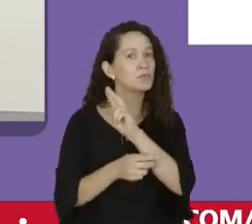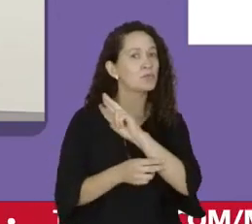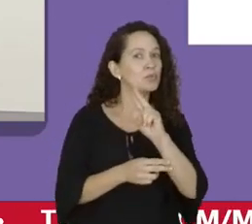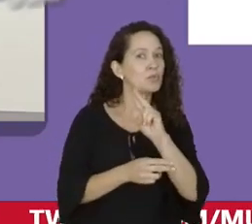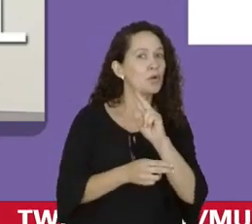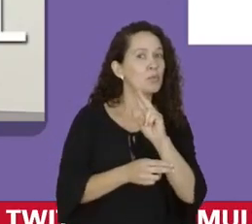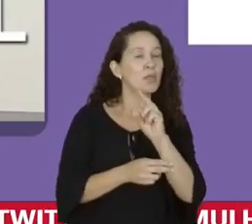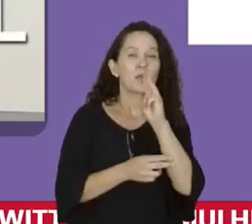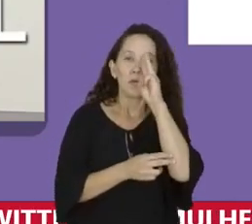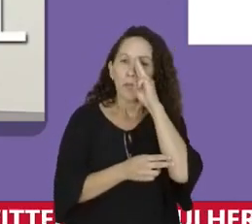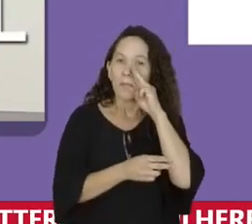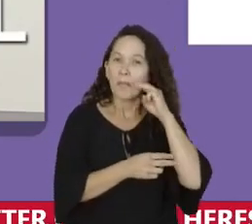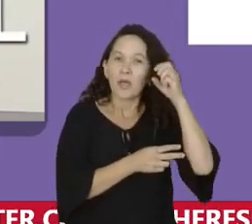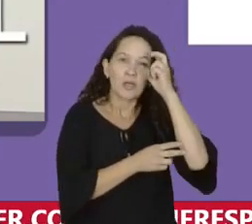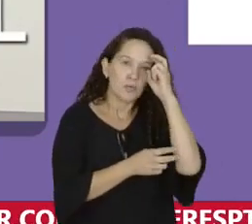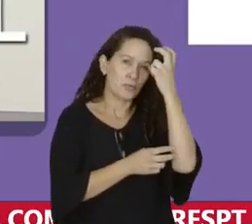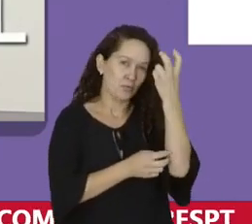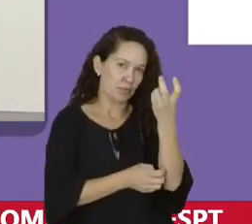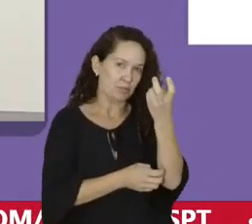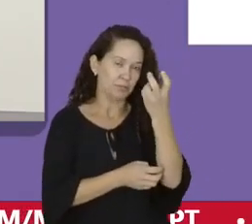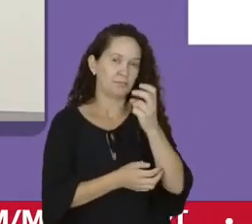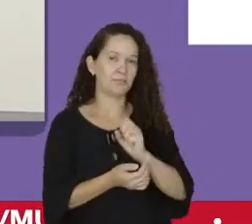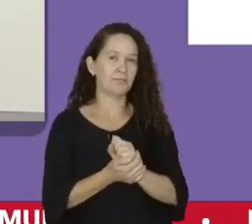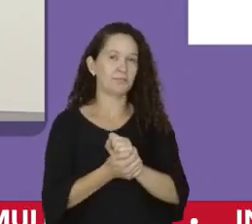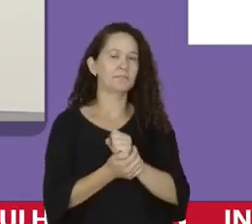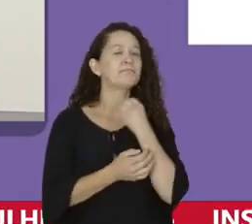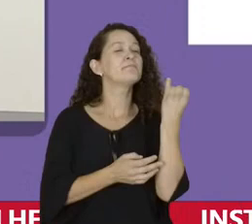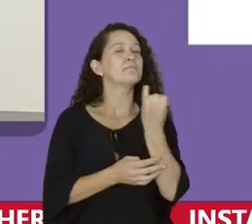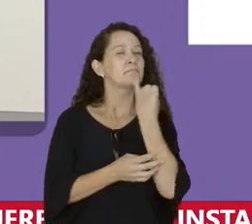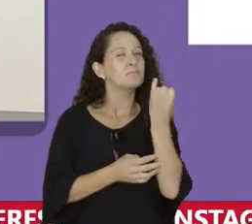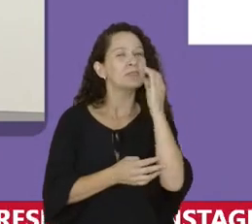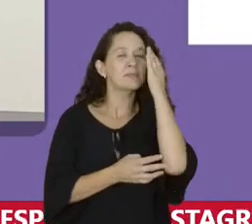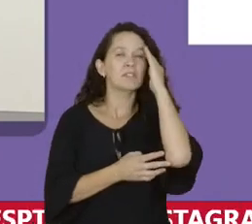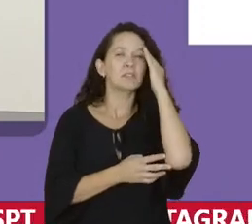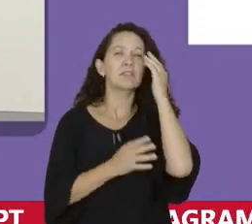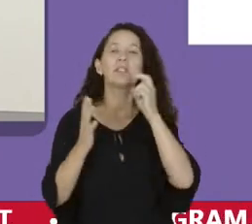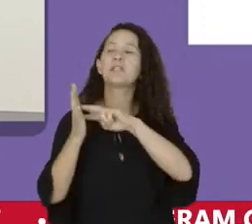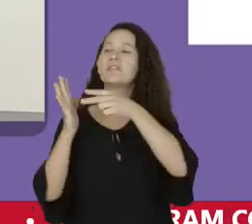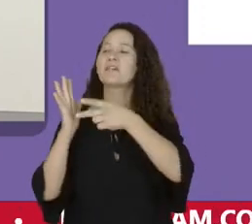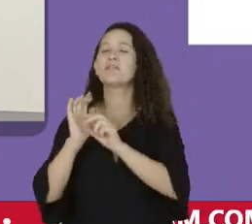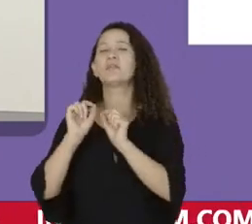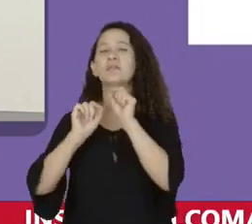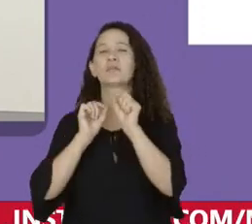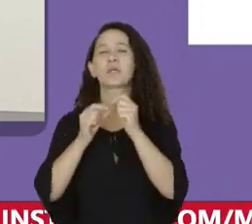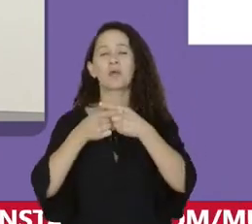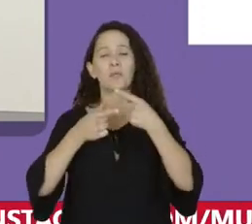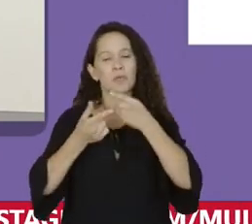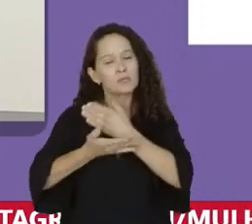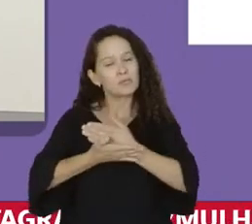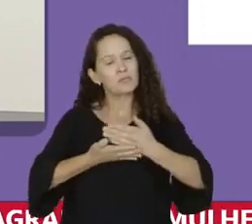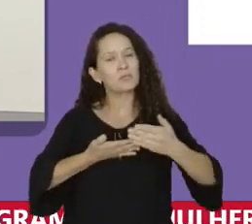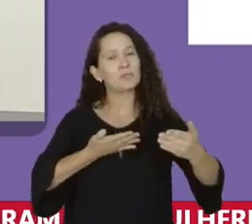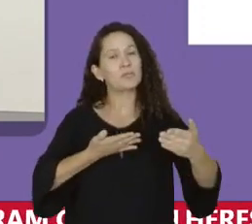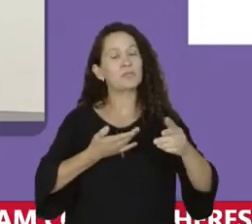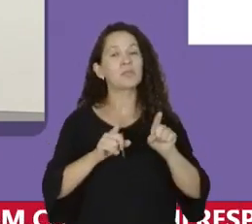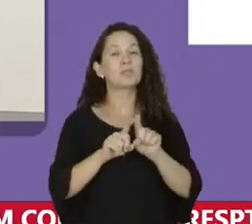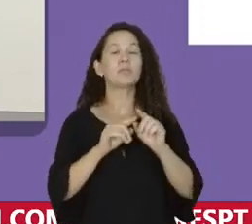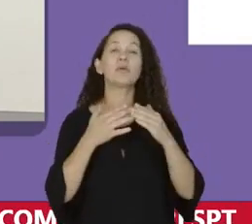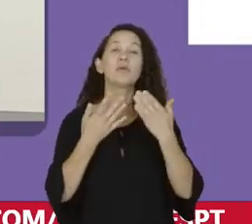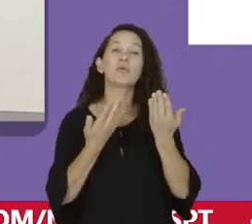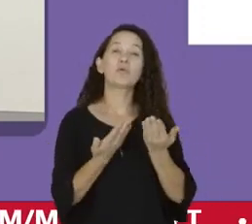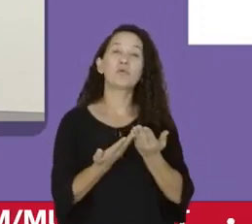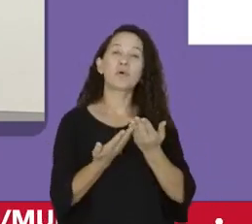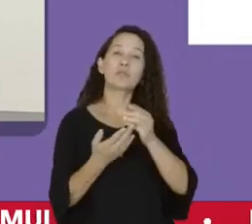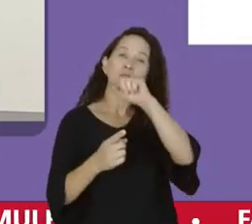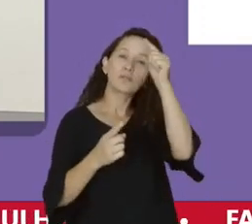chamado marxismo cultural. É muito importante entender o que é isso, de onde vem e o